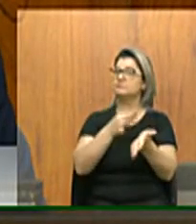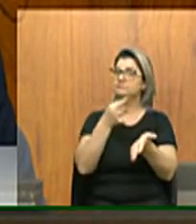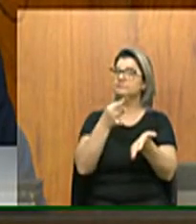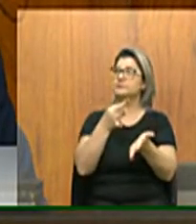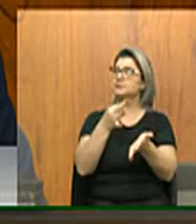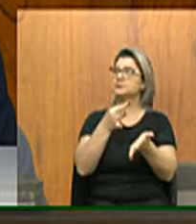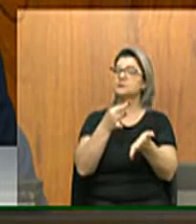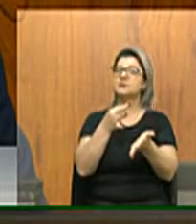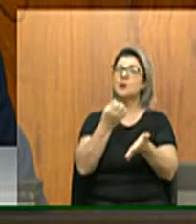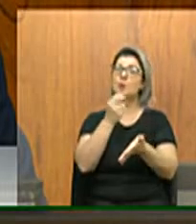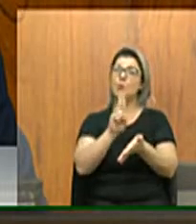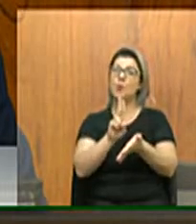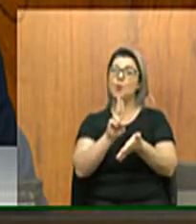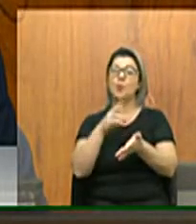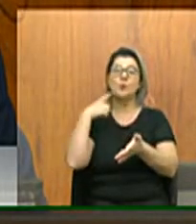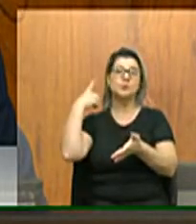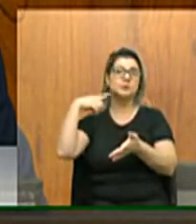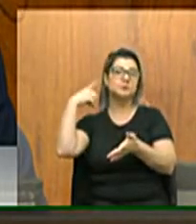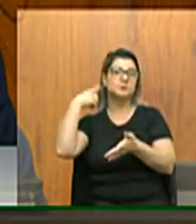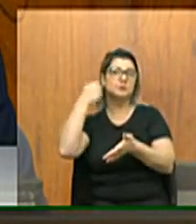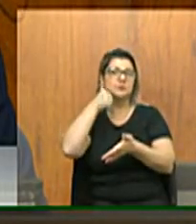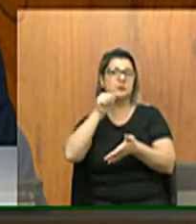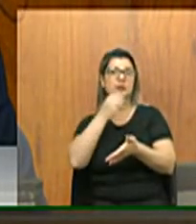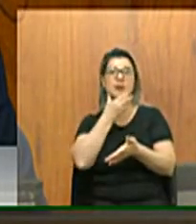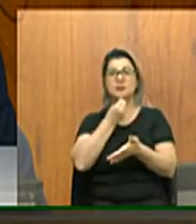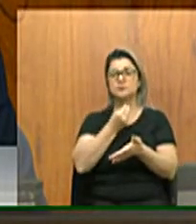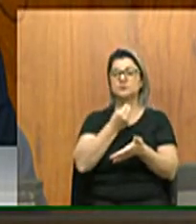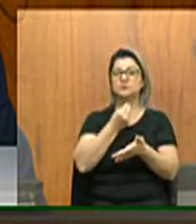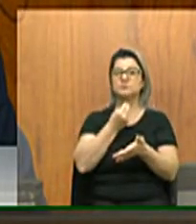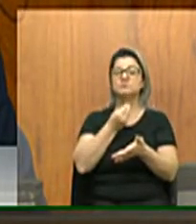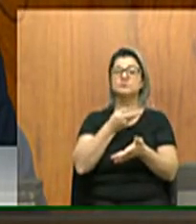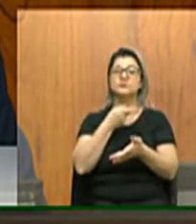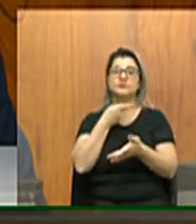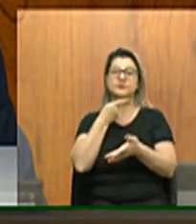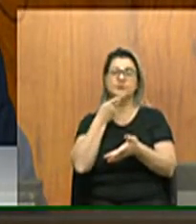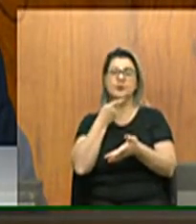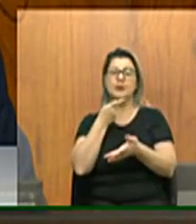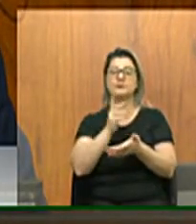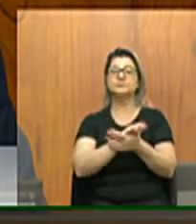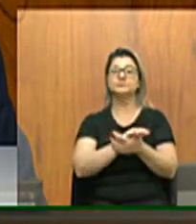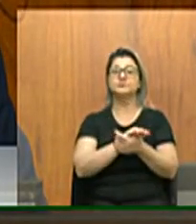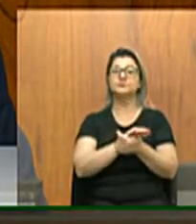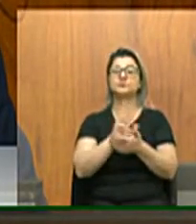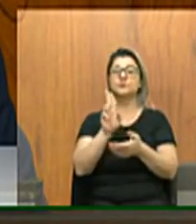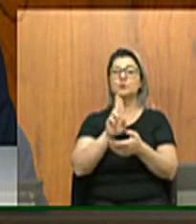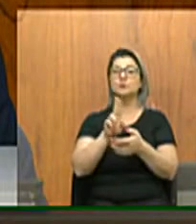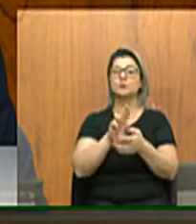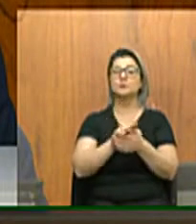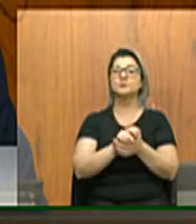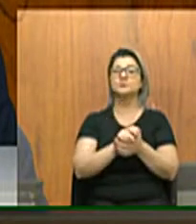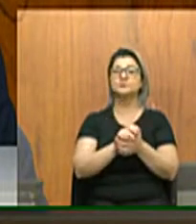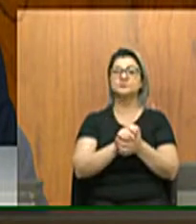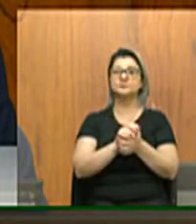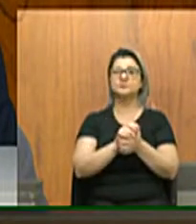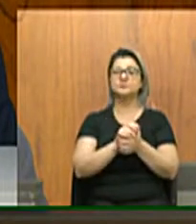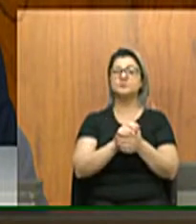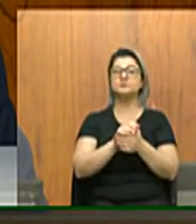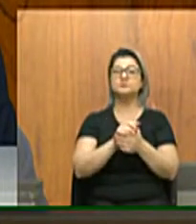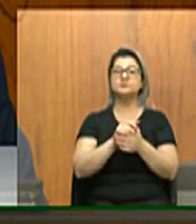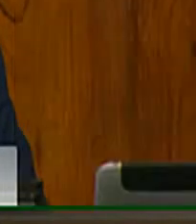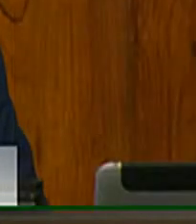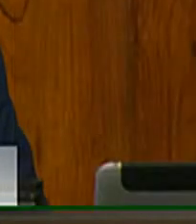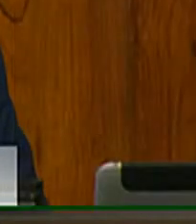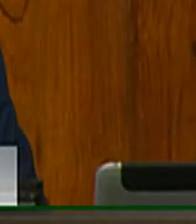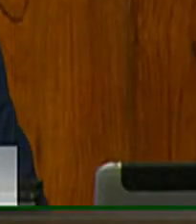que irá falar, fazer a sua manifestação em nome da bancada. Eu vejo o deputado Mainardi está solicitando a